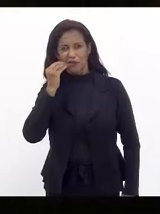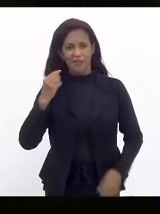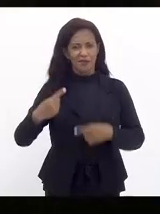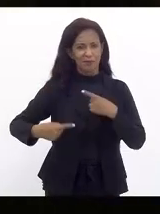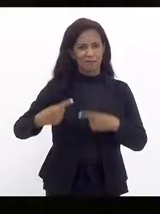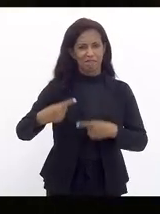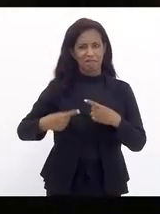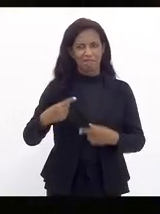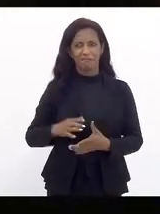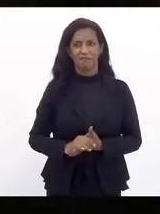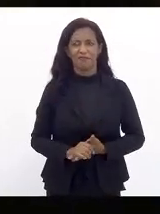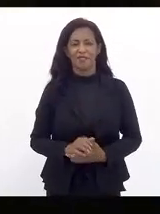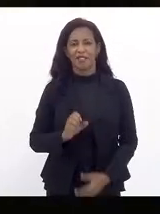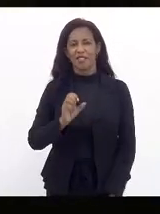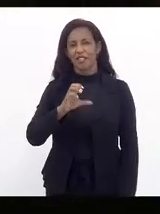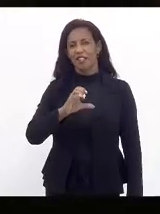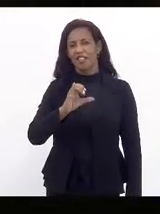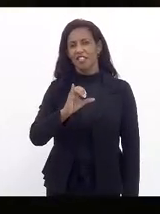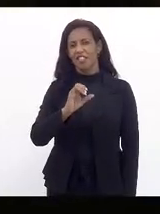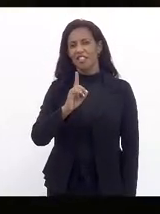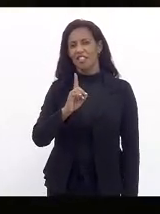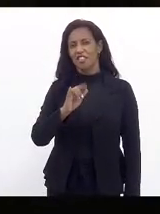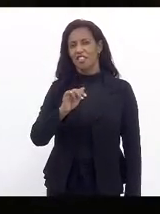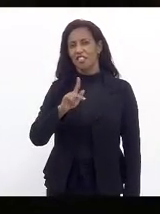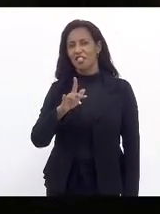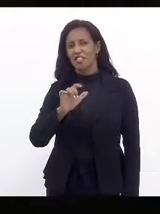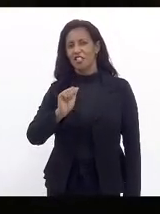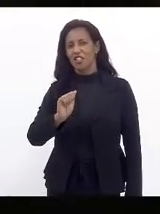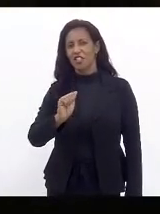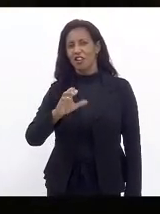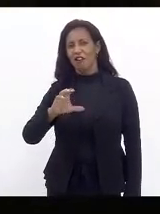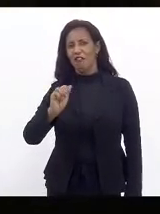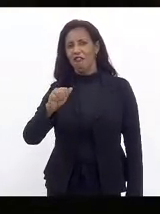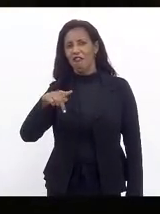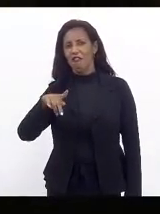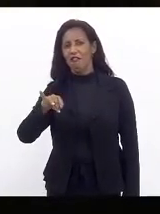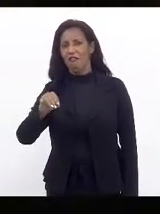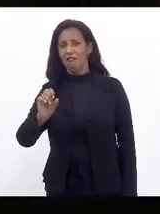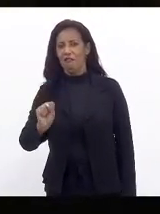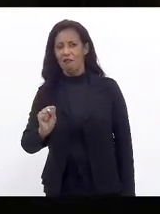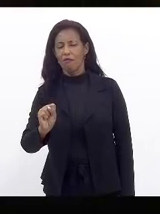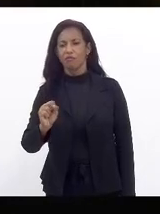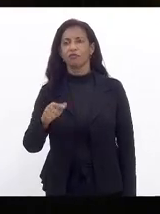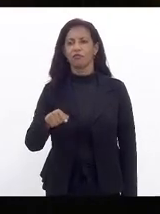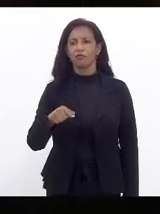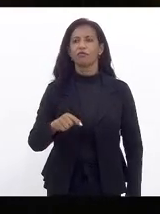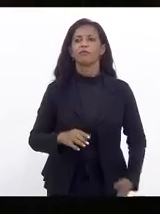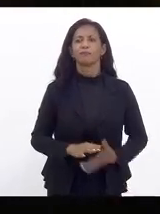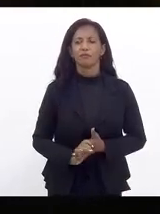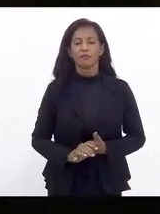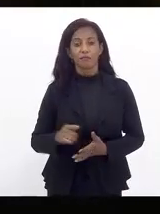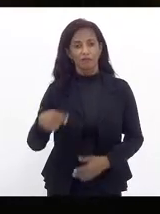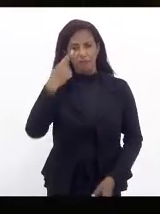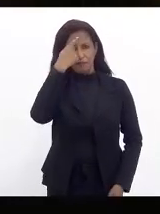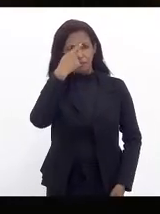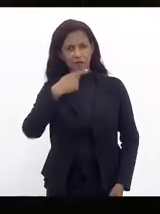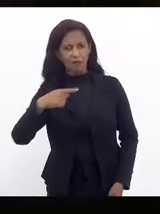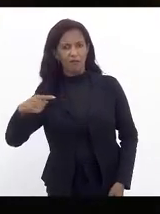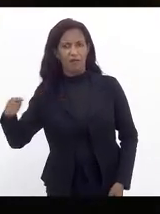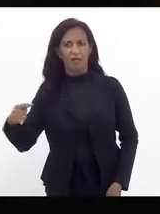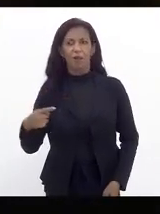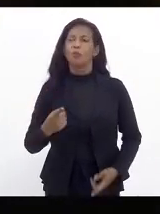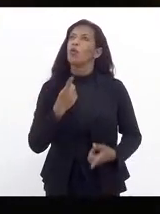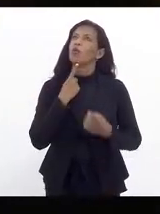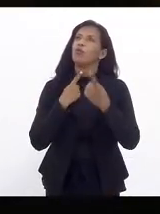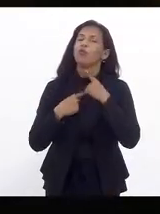dela. Cidinha Campos. Cidinha Campos. Essa semana me deu uma vontade assim